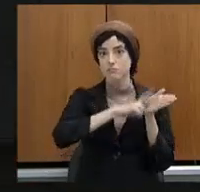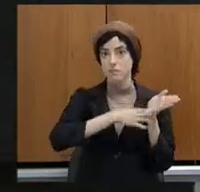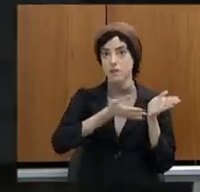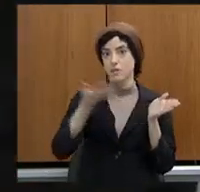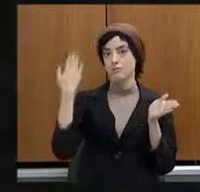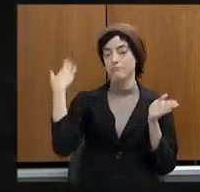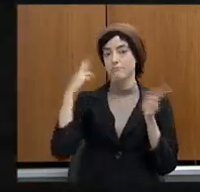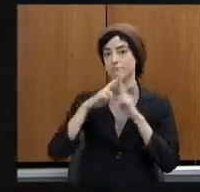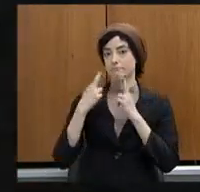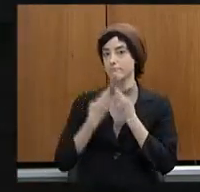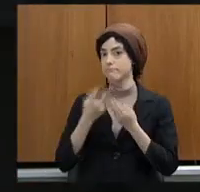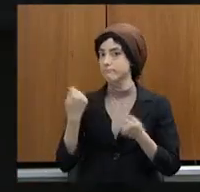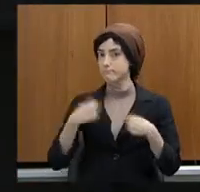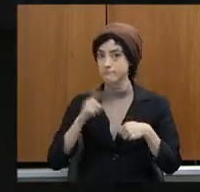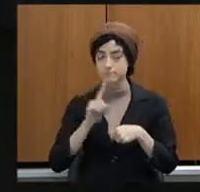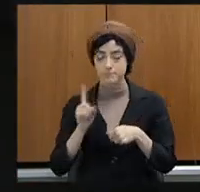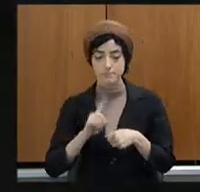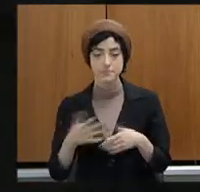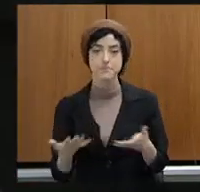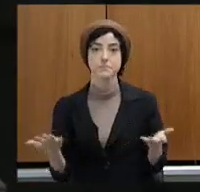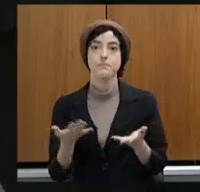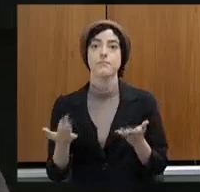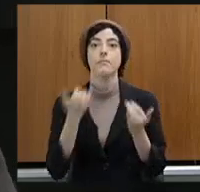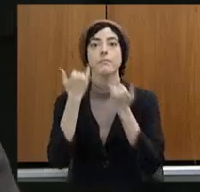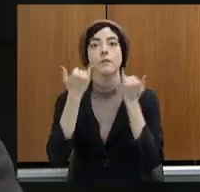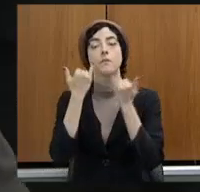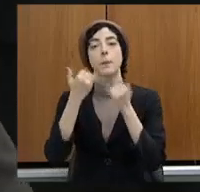Esta reunião se destina a prestar informações sobre a gestão das...